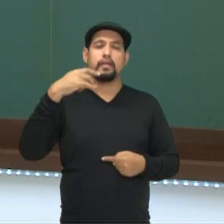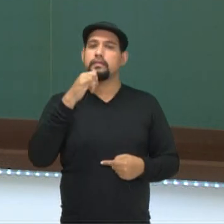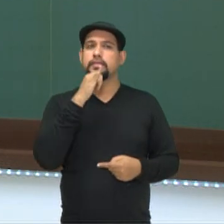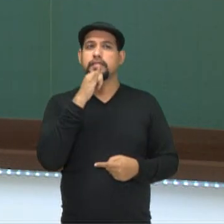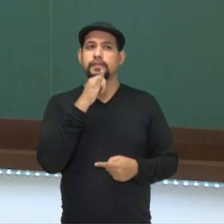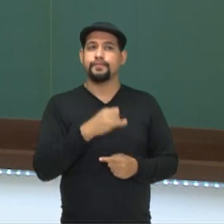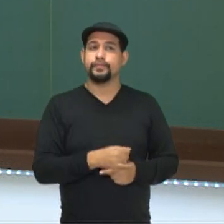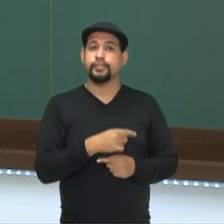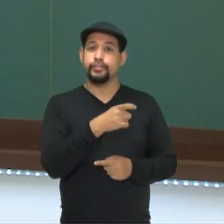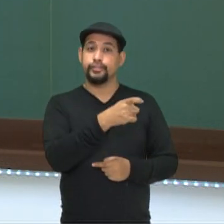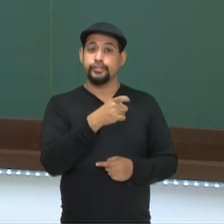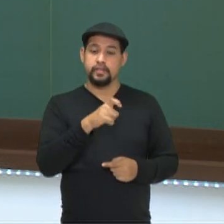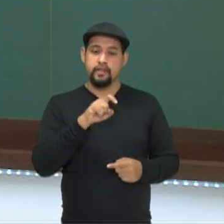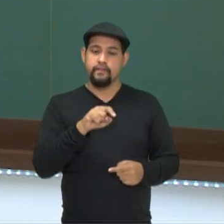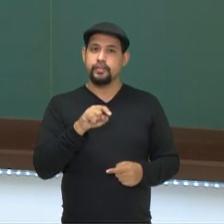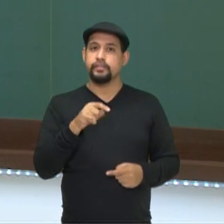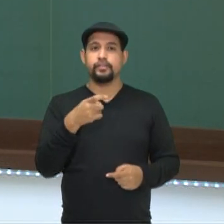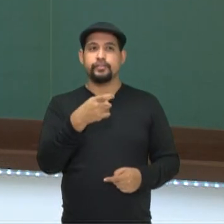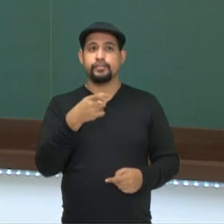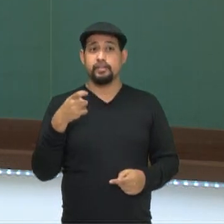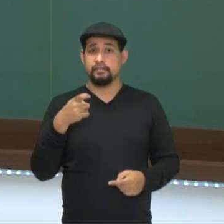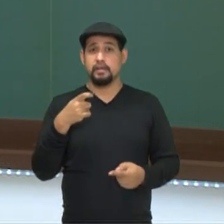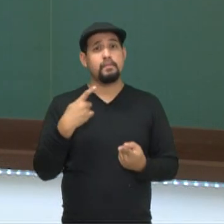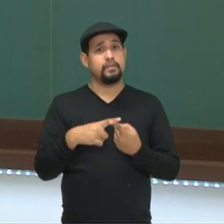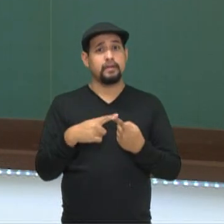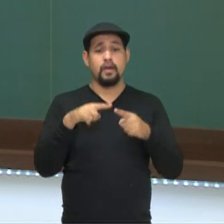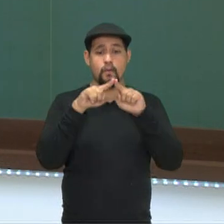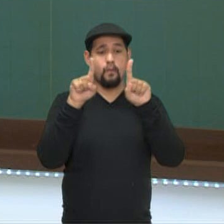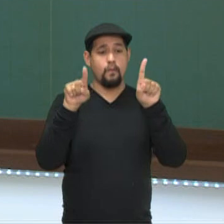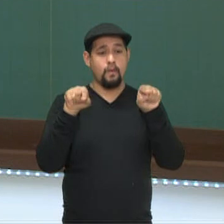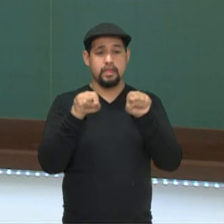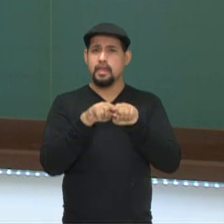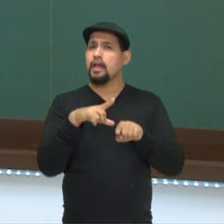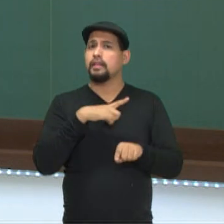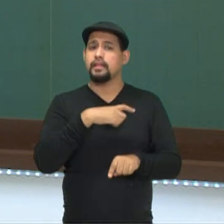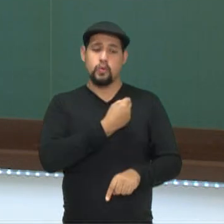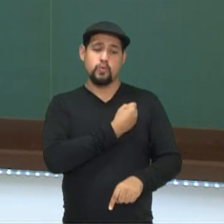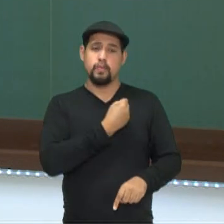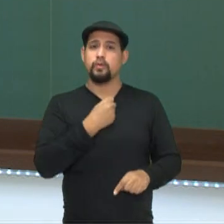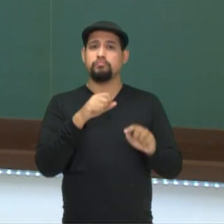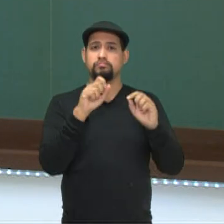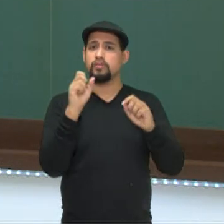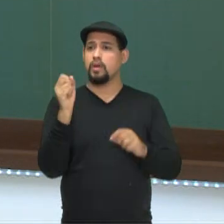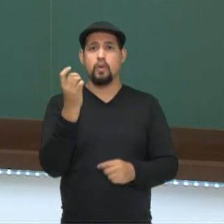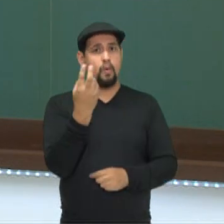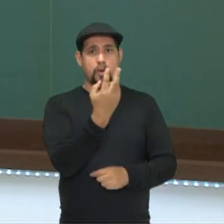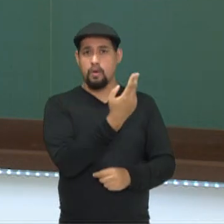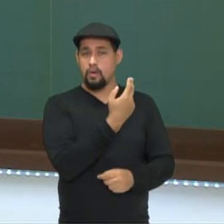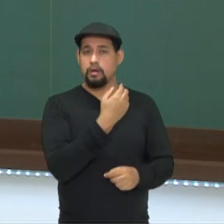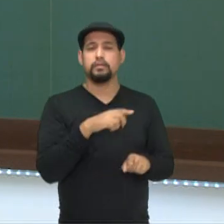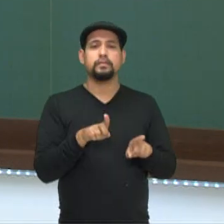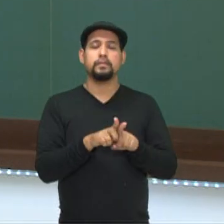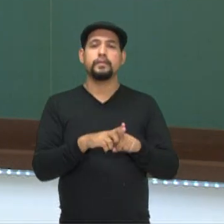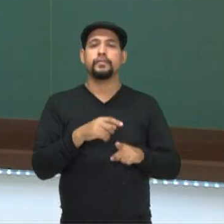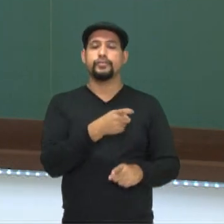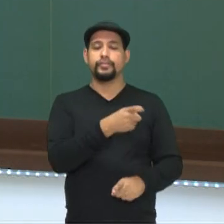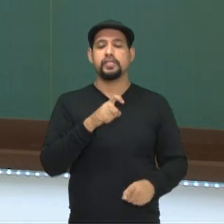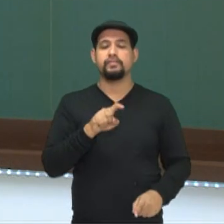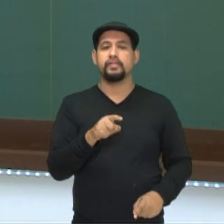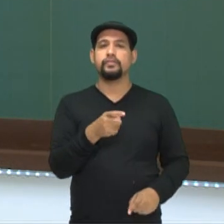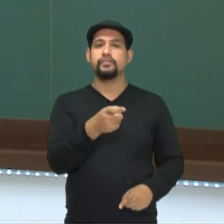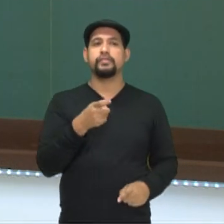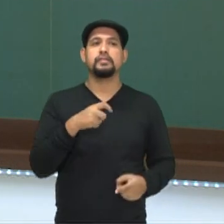é x por x, porque é quadrada. Quadrado tem as mesmas medidas, certo? E a área de um quadrado, x vezes